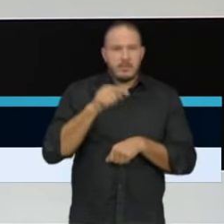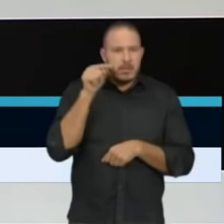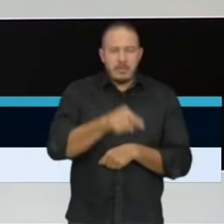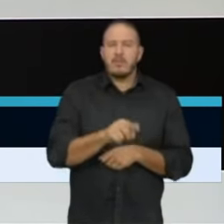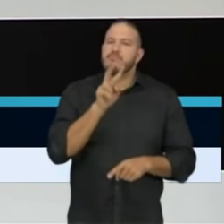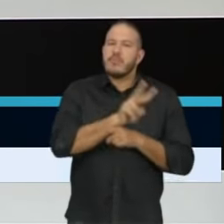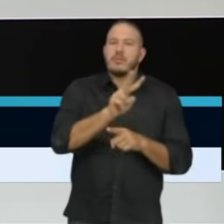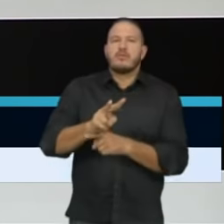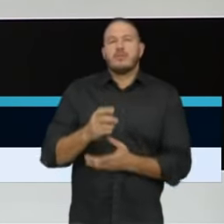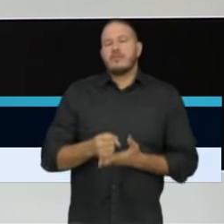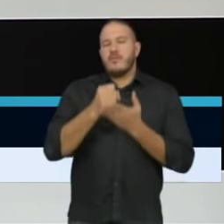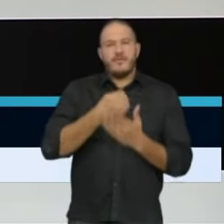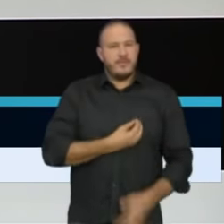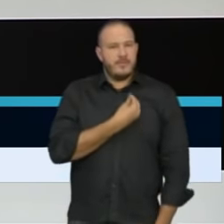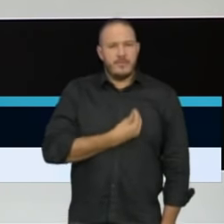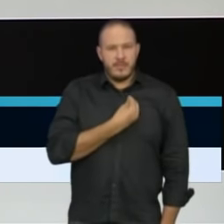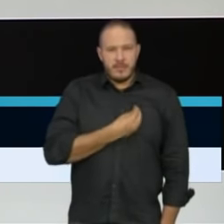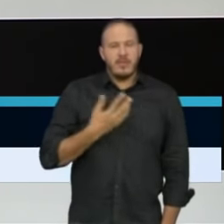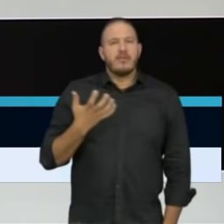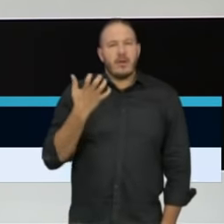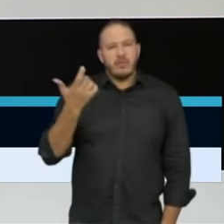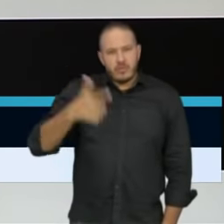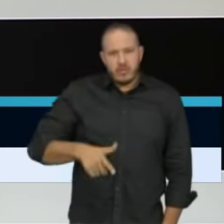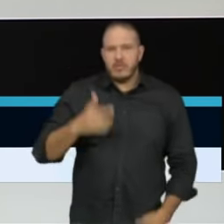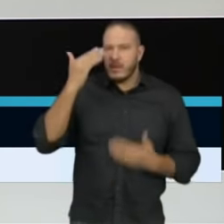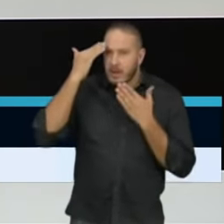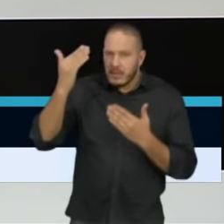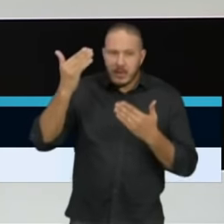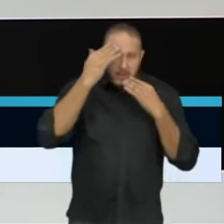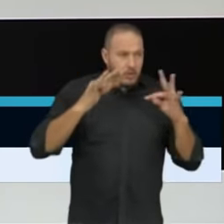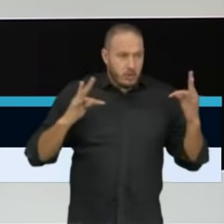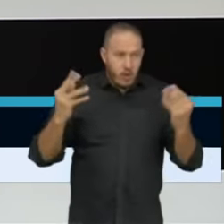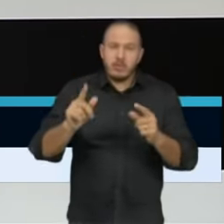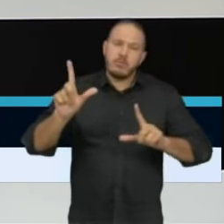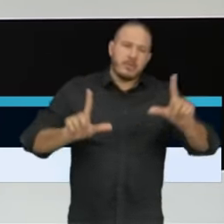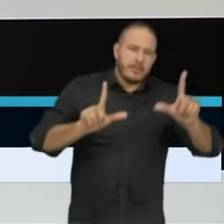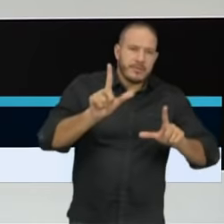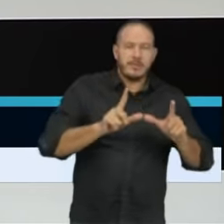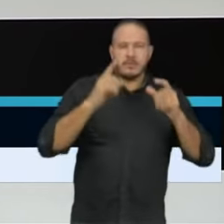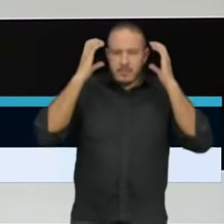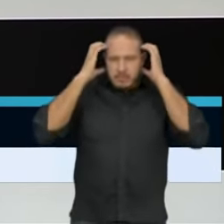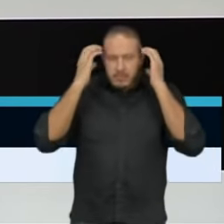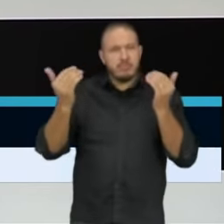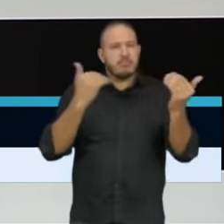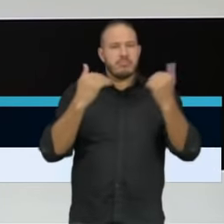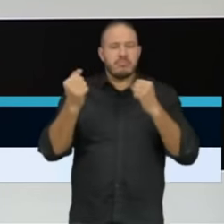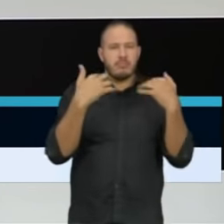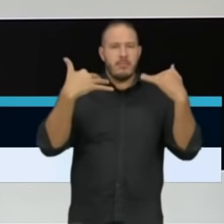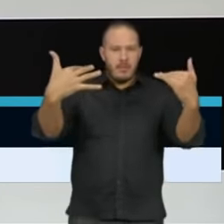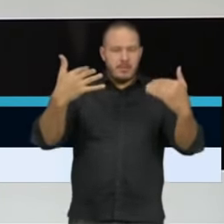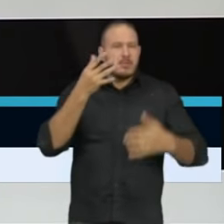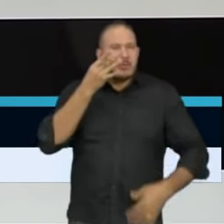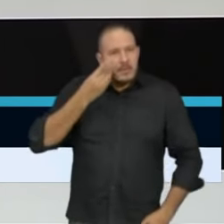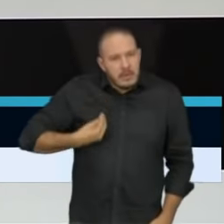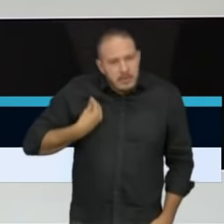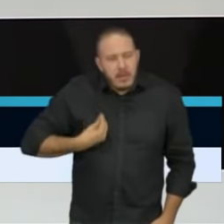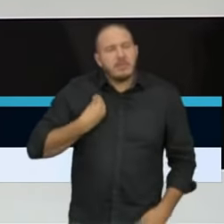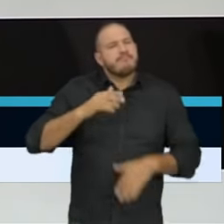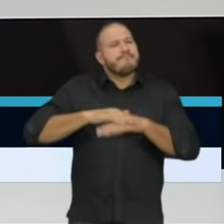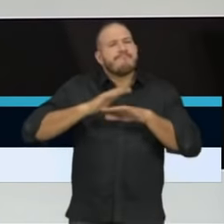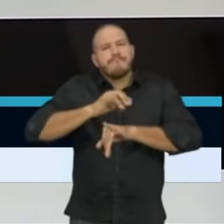salvar vidas. Quero mais uma vez agradecer aos veículos de comunicação que aqui participam e que estão presentes, divulgando